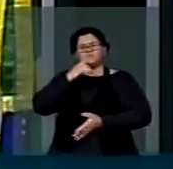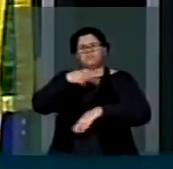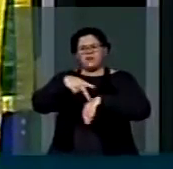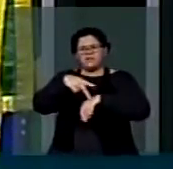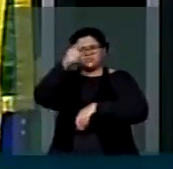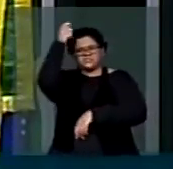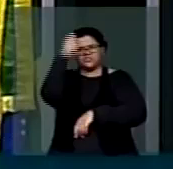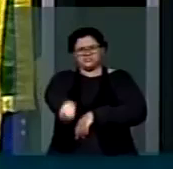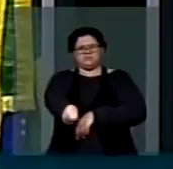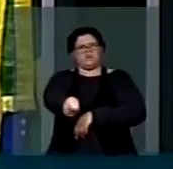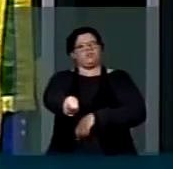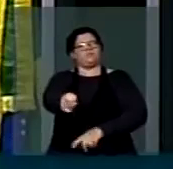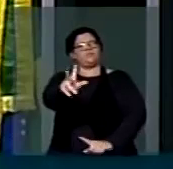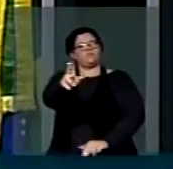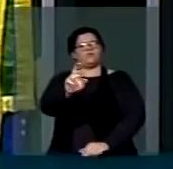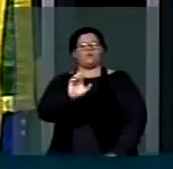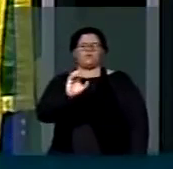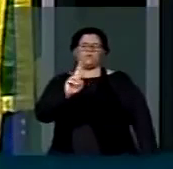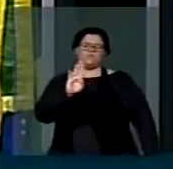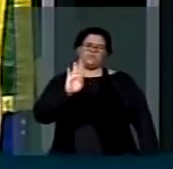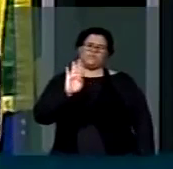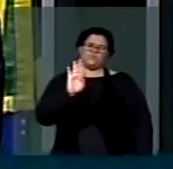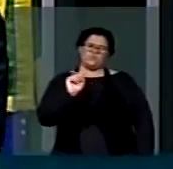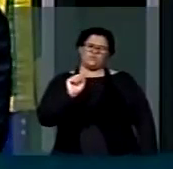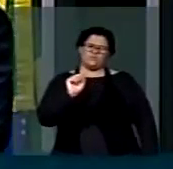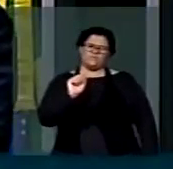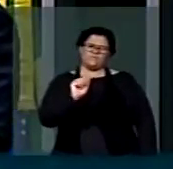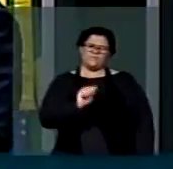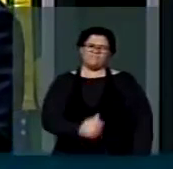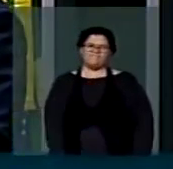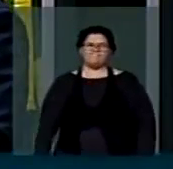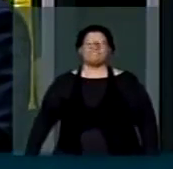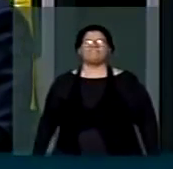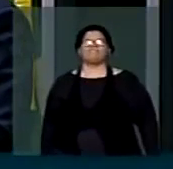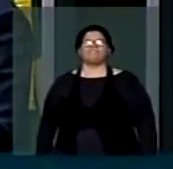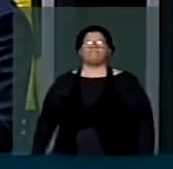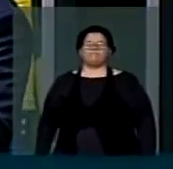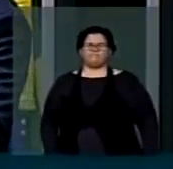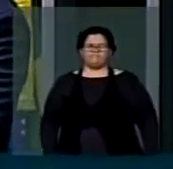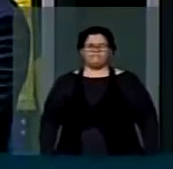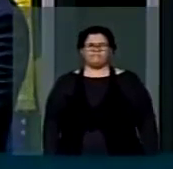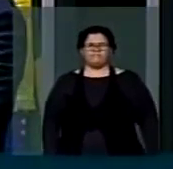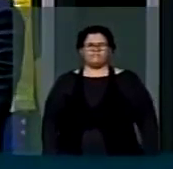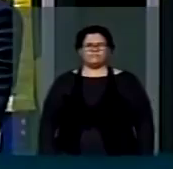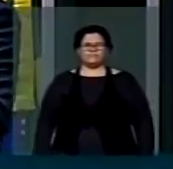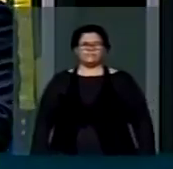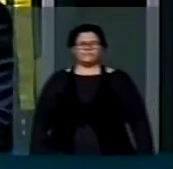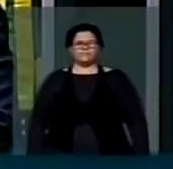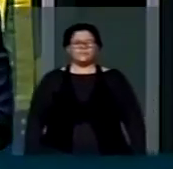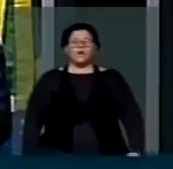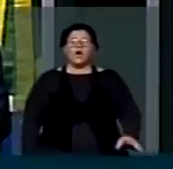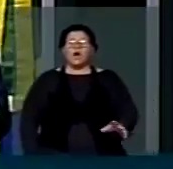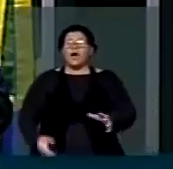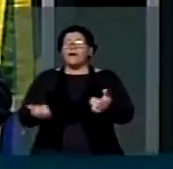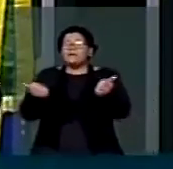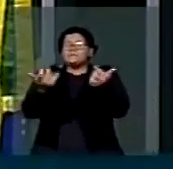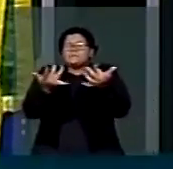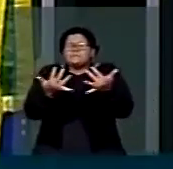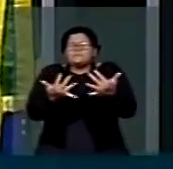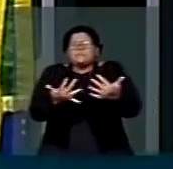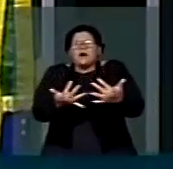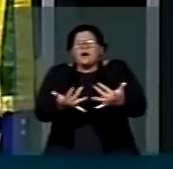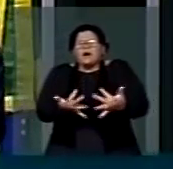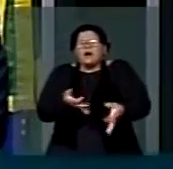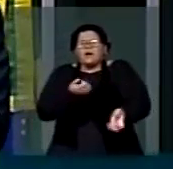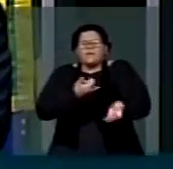ditatoriais, como é o Estado cubano. Após ela me contar esse drama, após